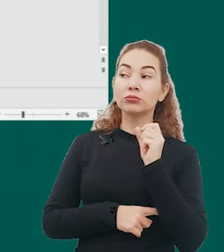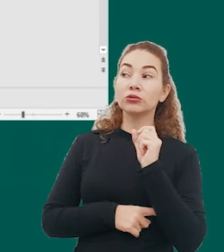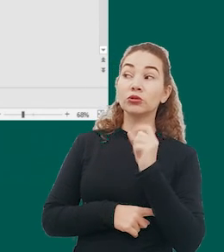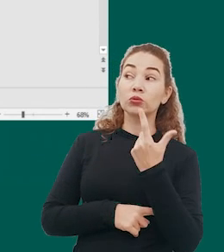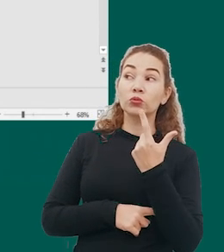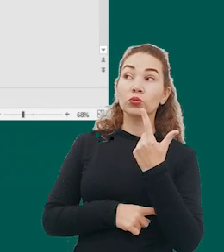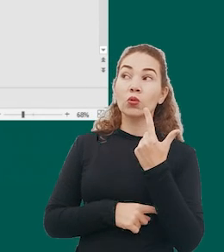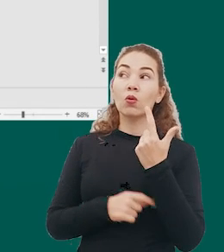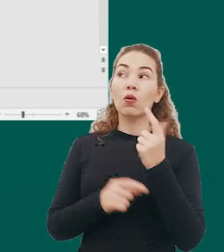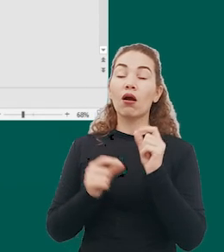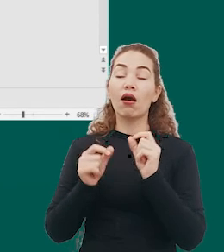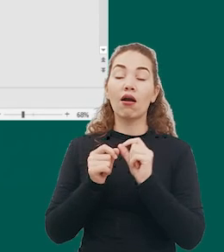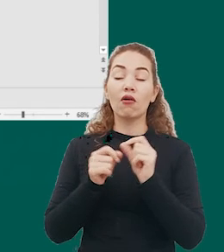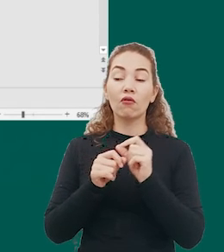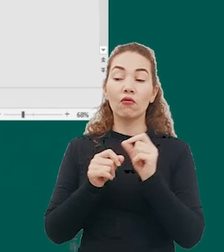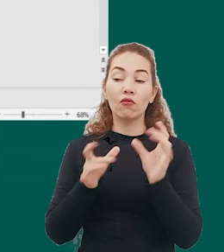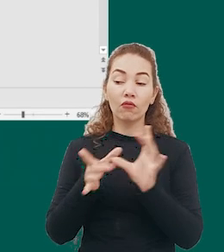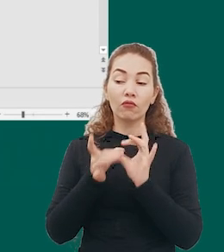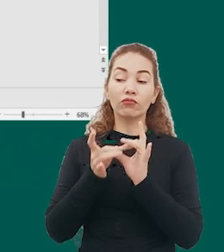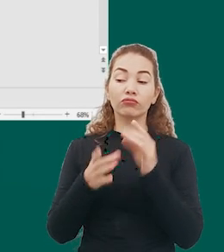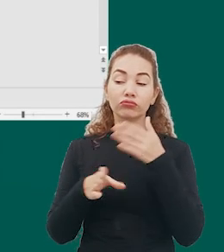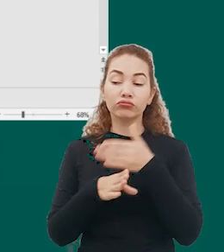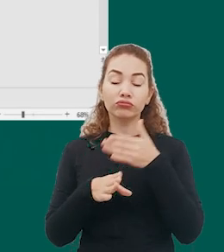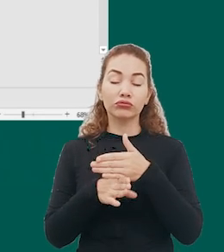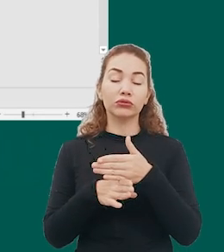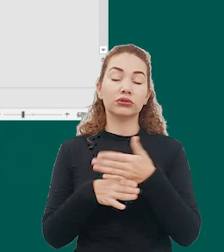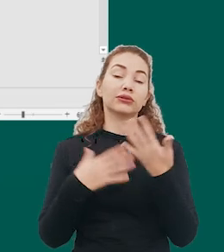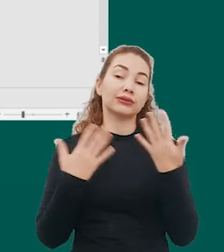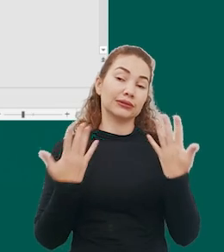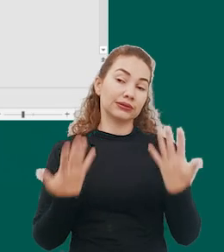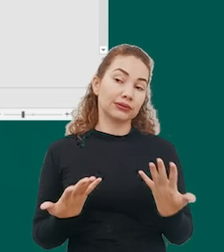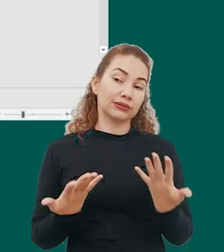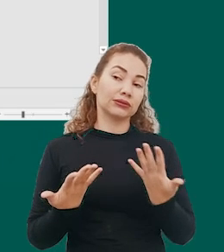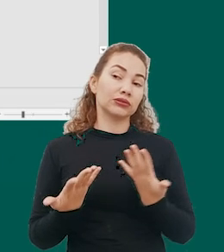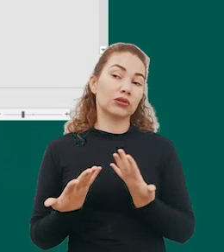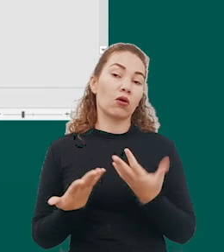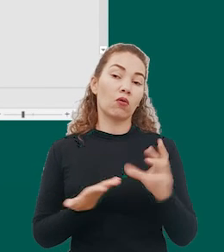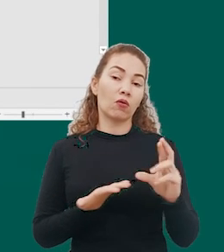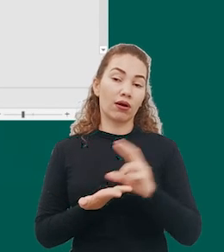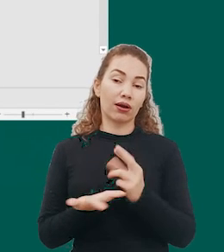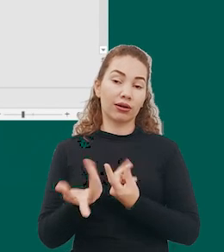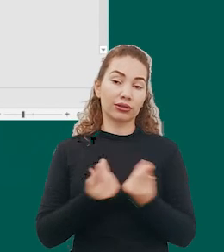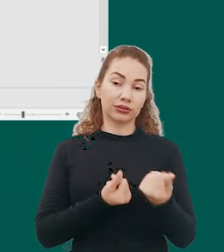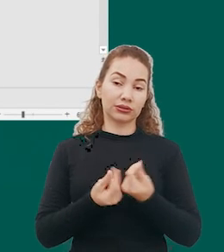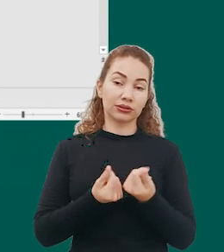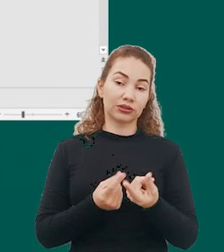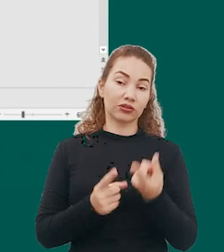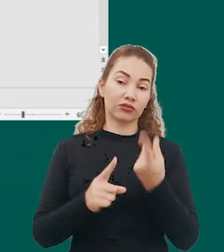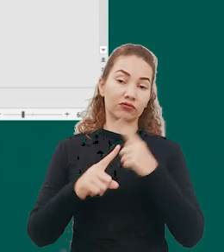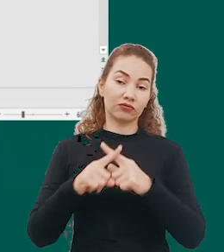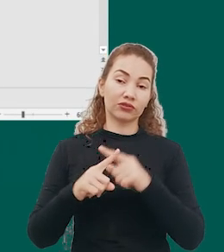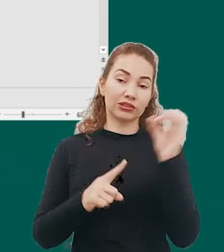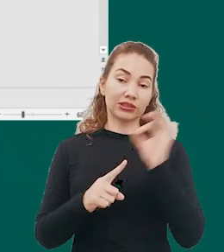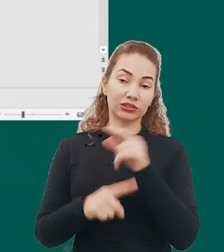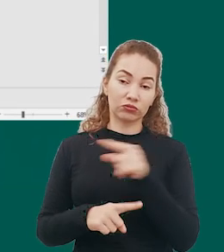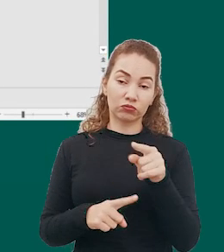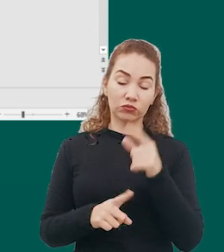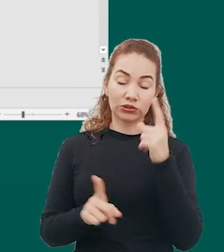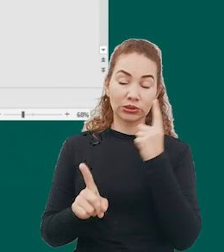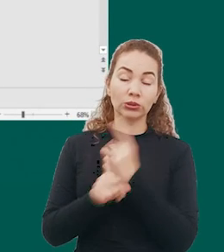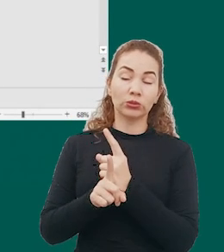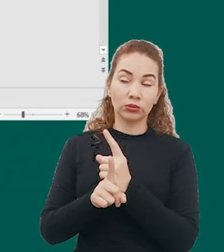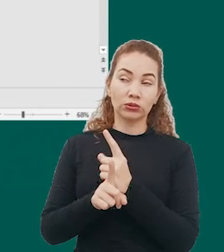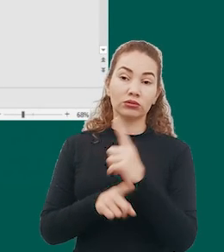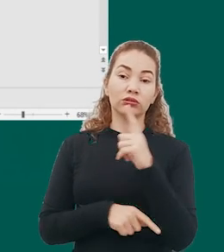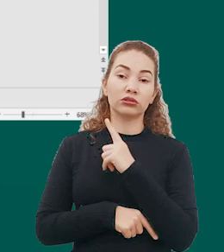nós estaremos enquadrados. Bom, então essa receita líquida vezes a alíquota que vocês vão encontrar, vocês vão